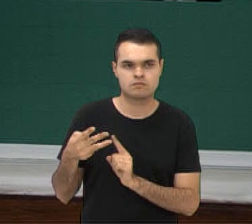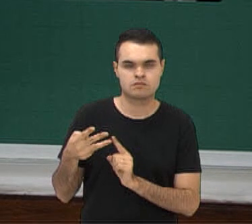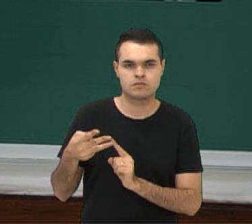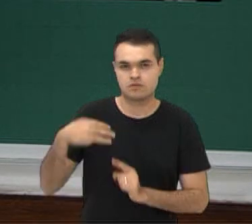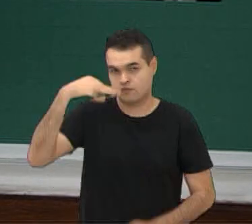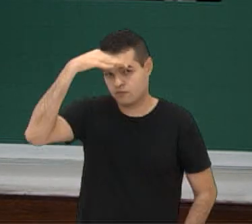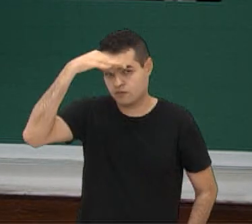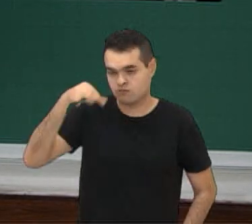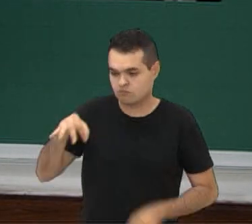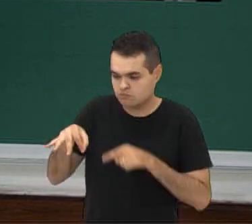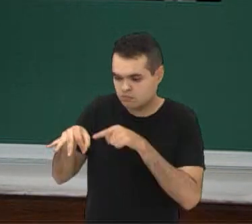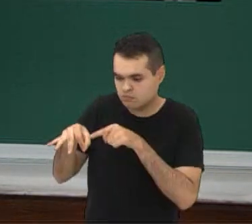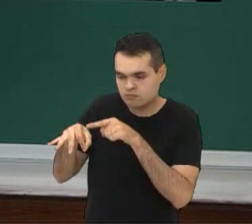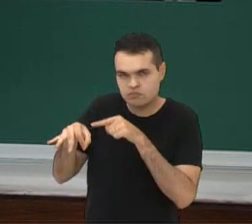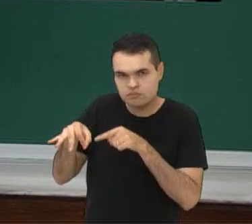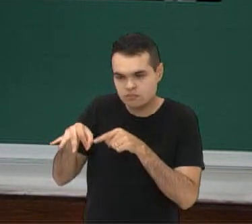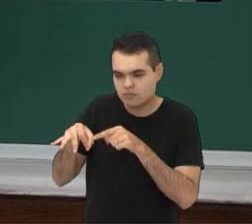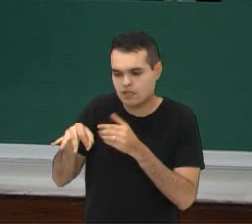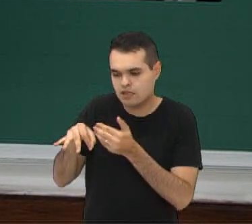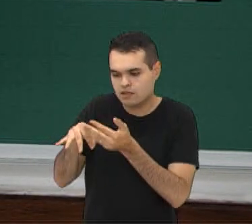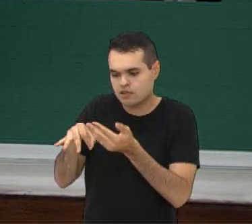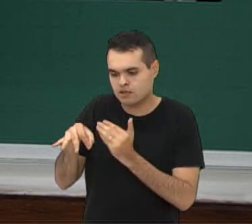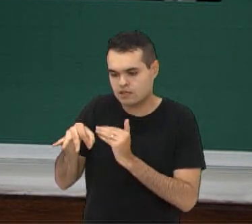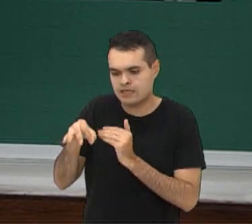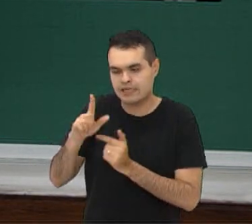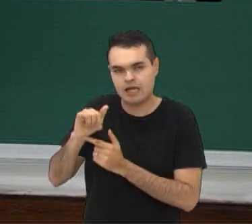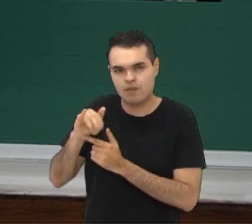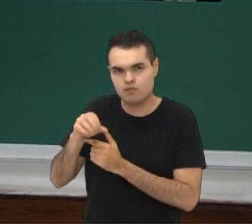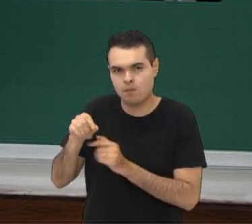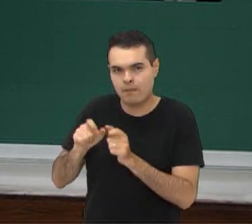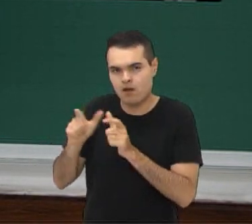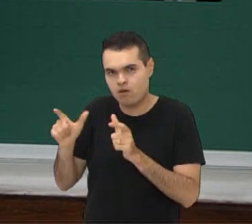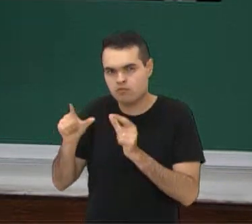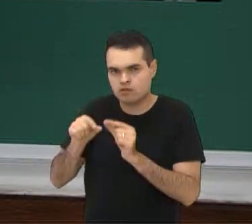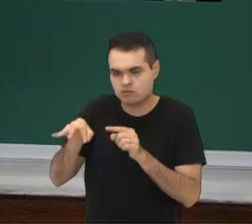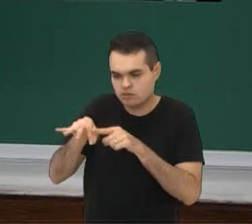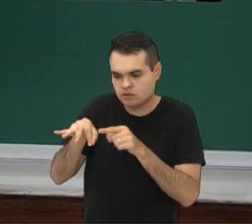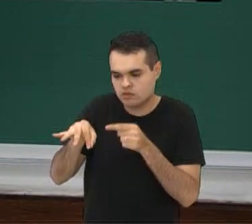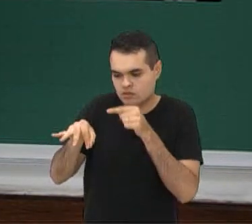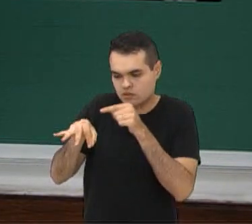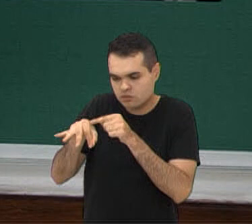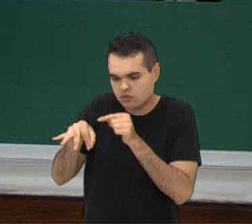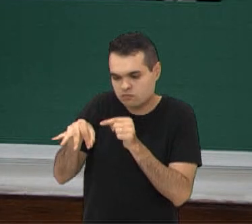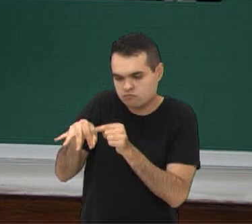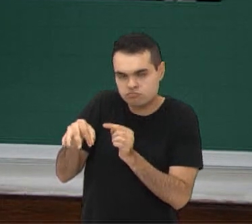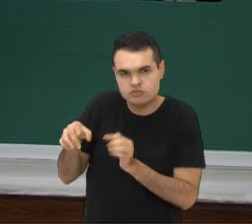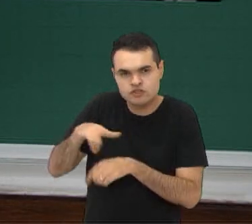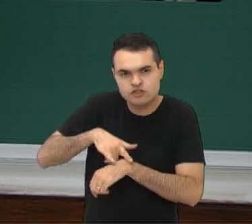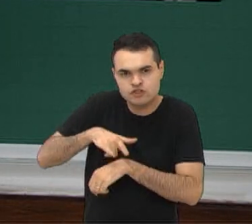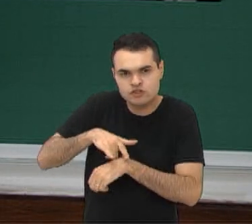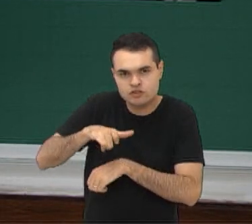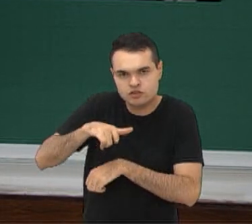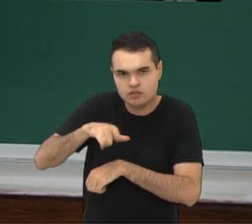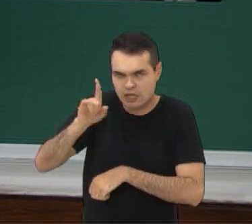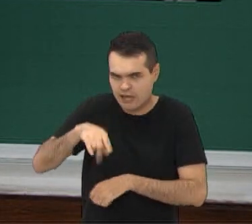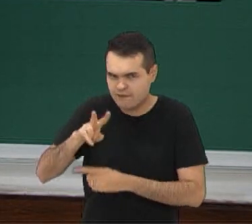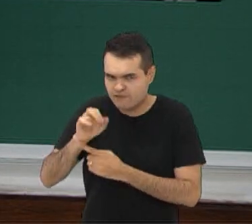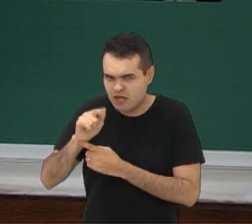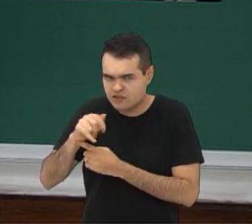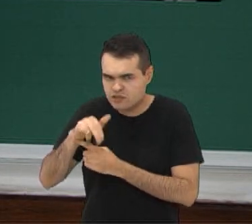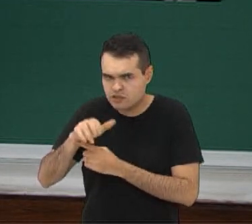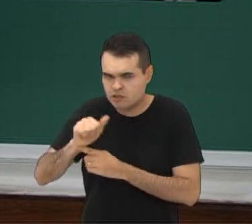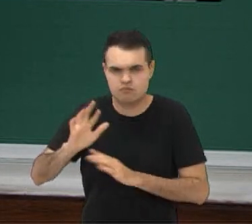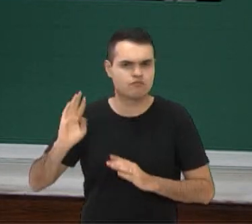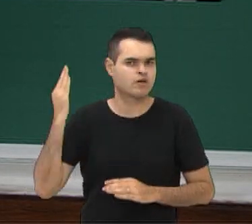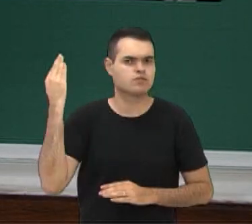a vagina é formada por lábios menores e maiores, clitóris e orifício da uretra. Essa é a vagina? Não, pessoal,